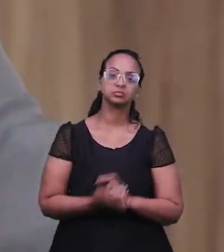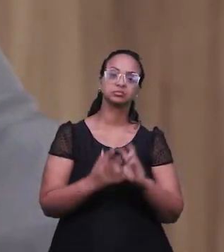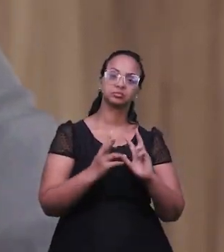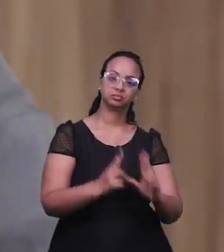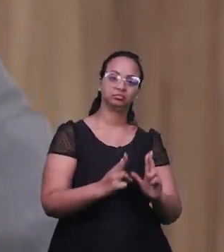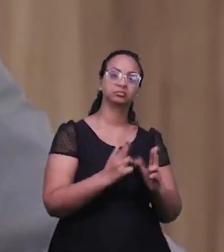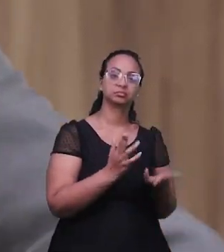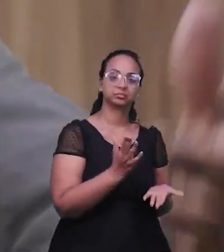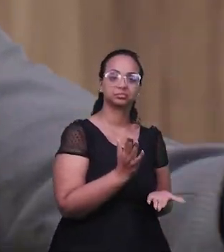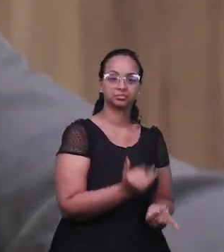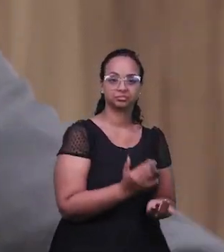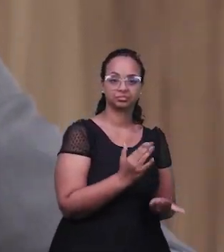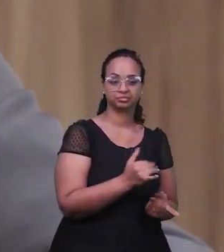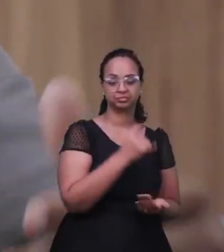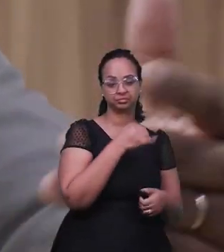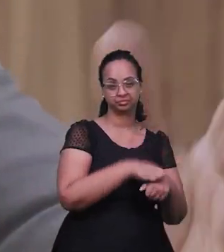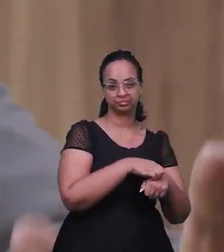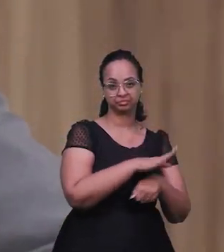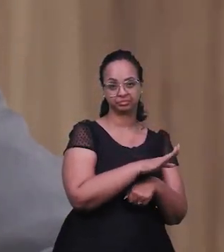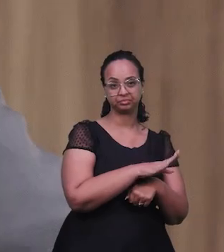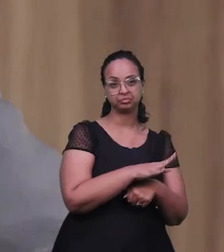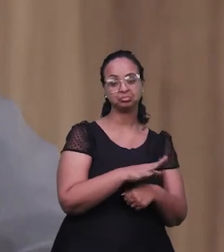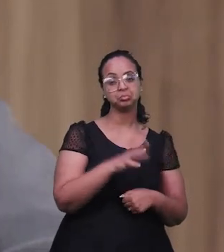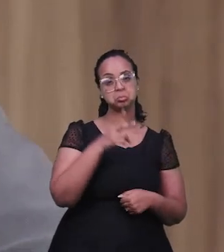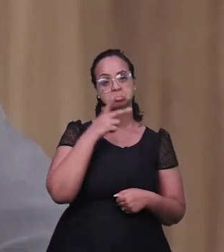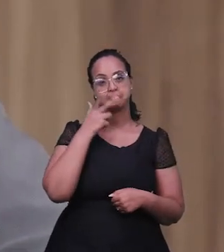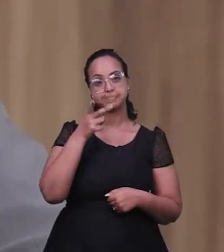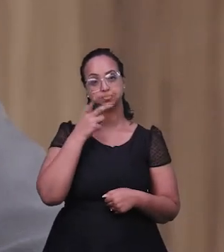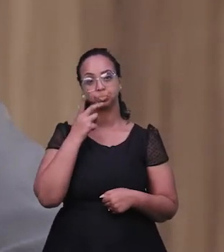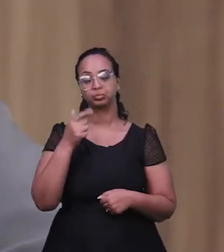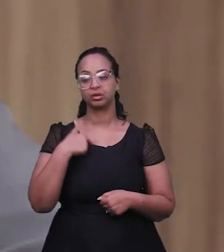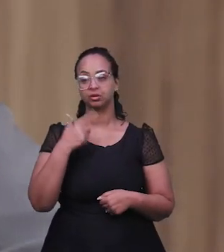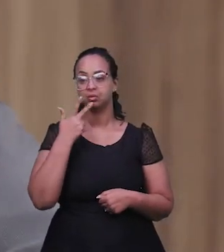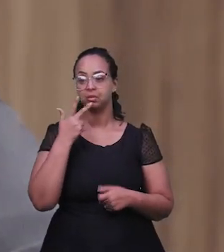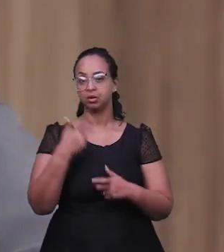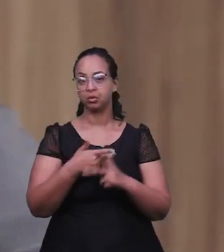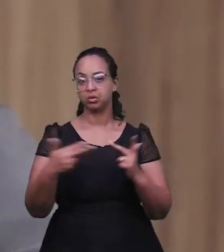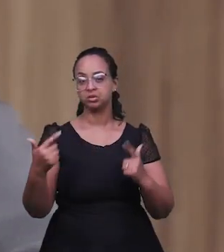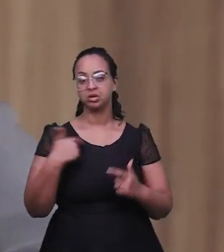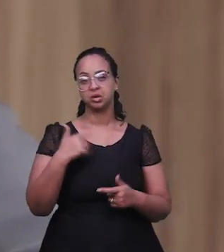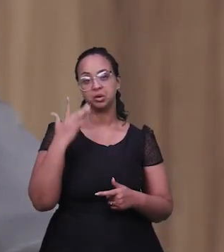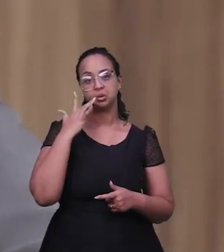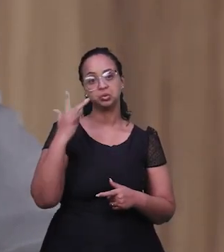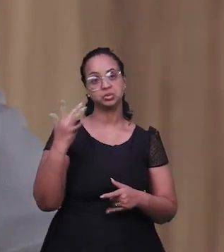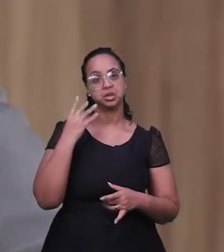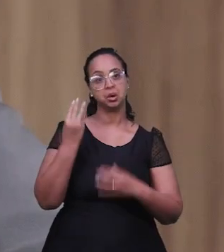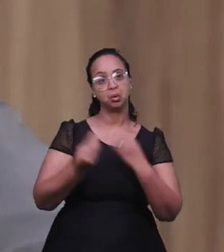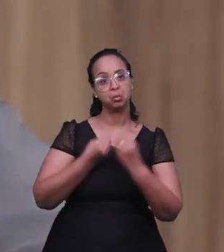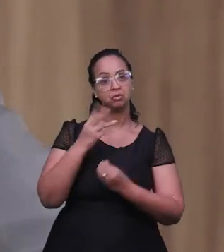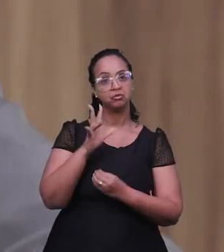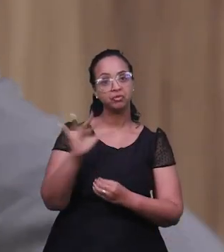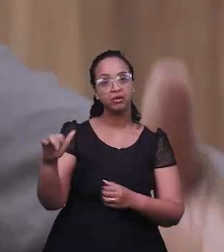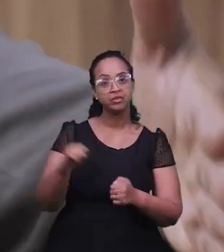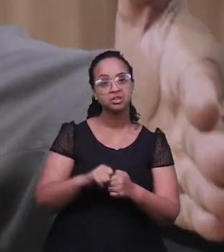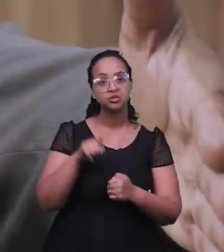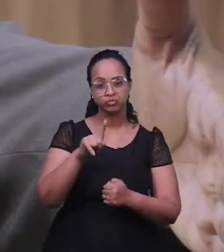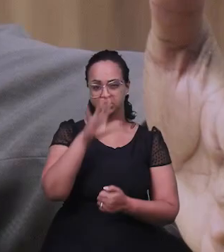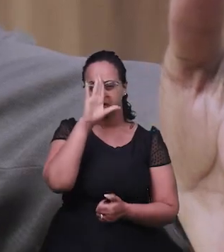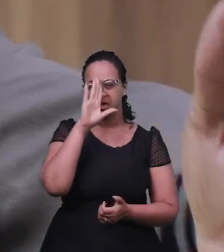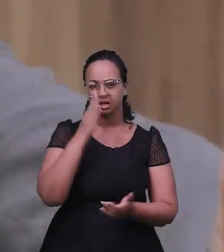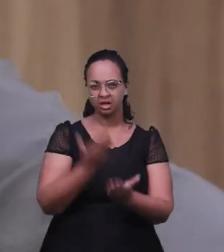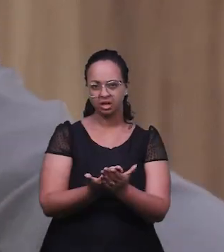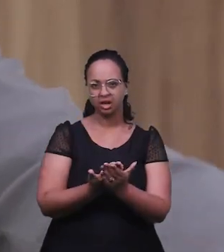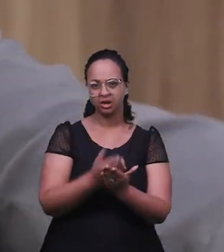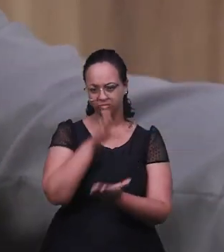tinha dado para uma jovem que eu vi, né? Eu falei assim: olha, eu vou falar uma coisa para você, eu não sei como Deus vai fazer. Se você